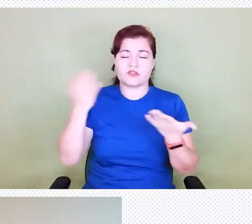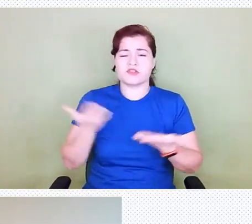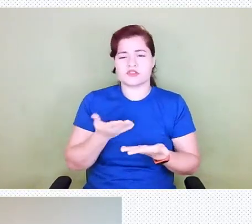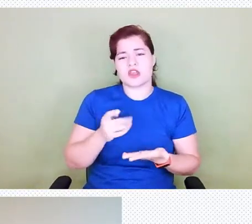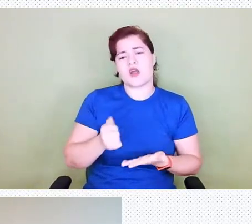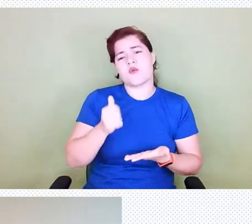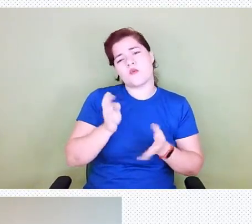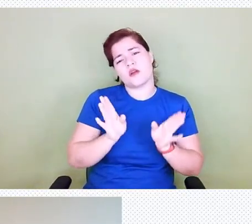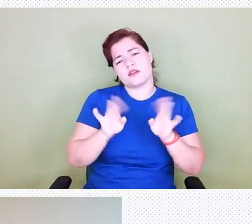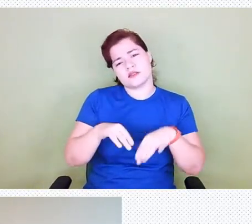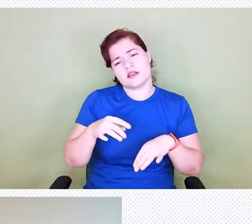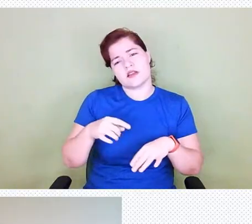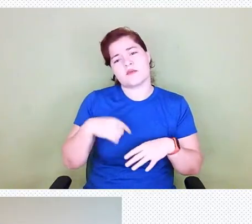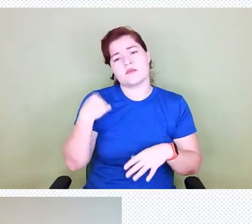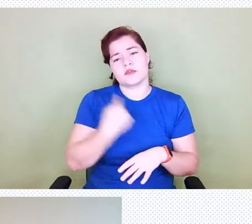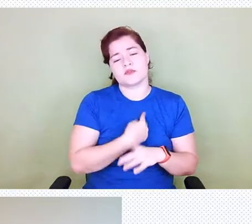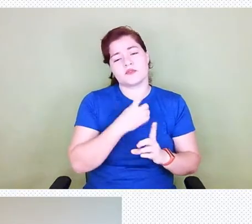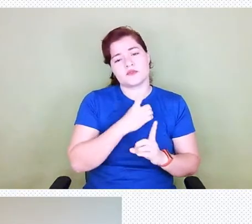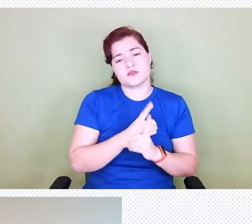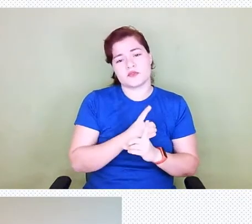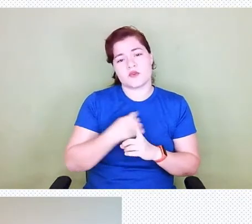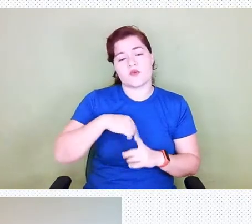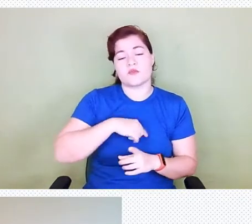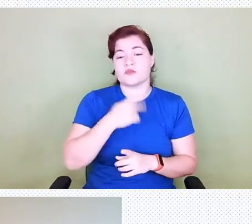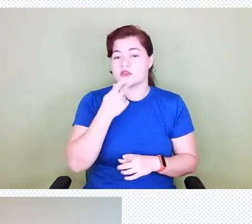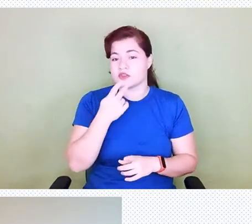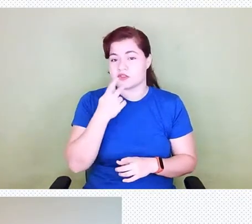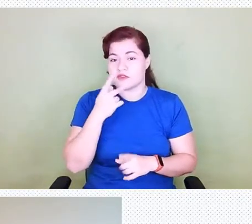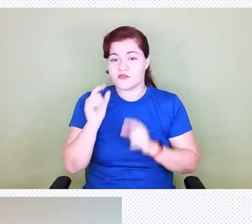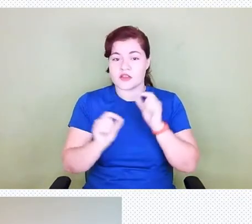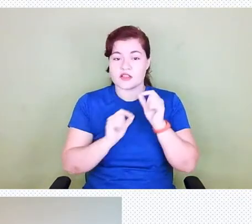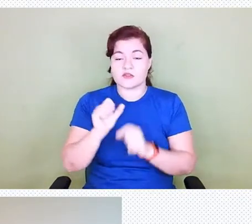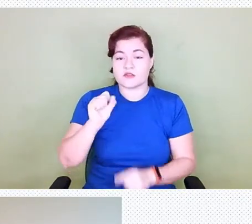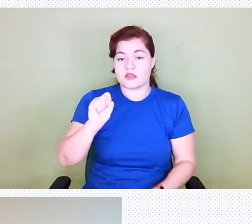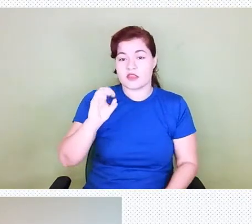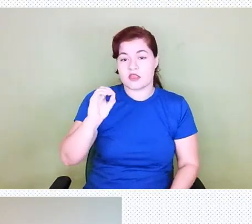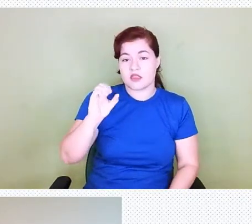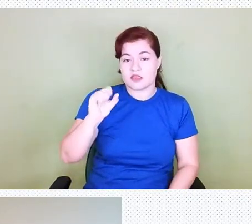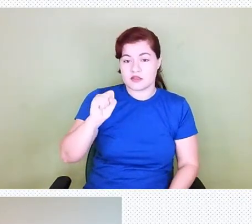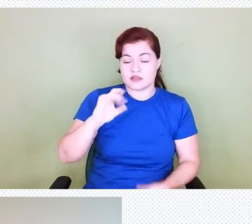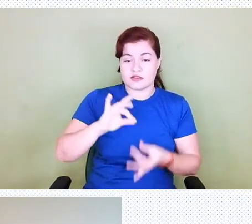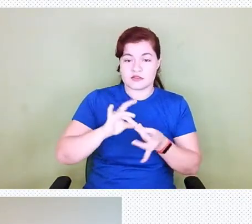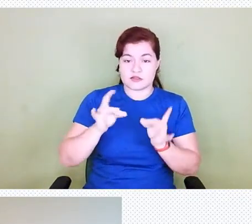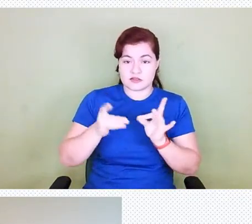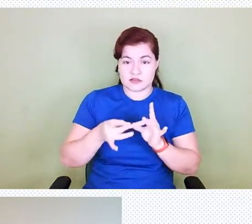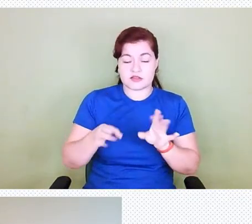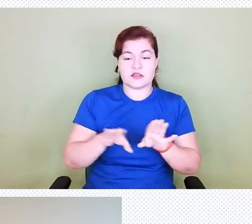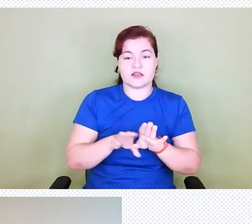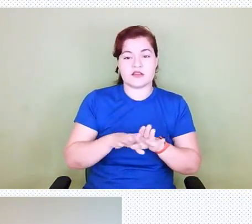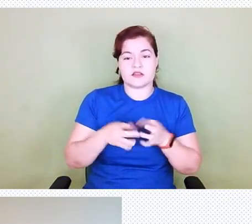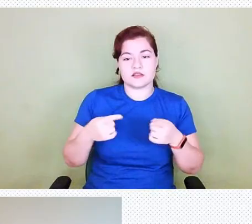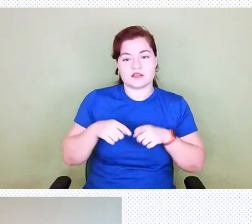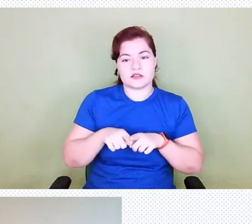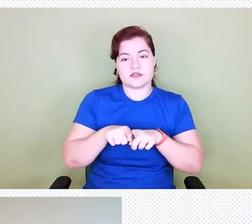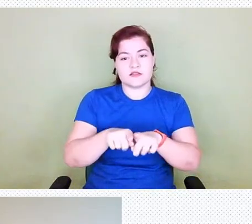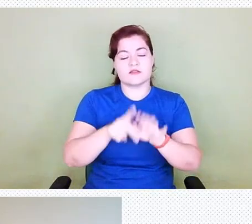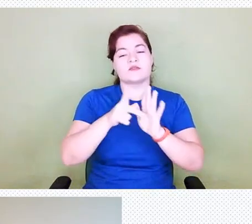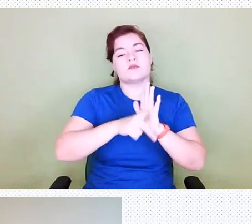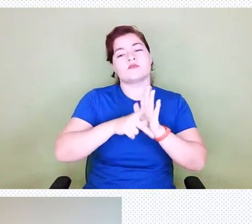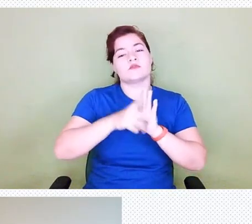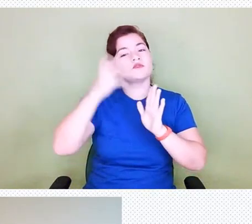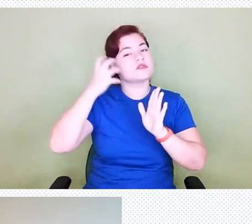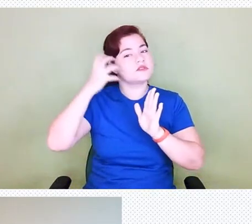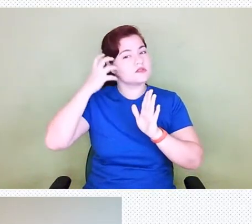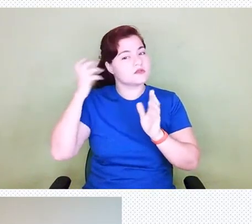nosso encontro, falamos do SOS Preces, da parceria do Projeto Escutatória com